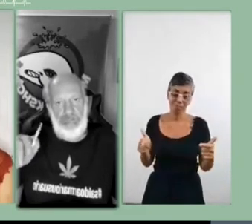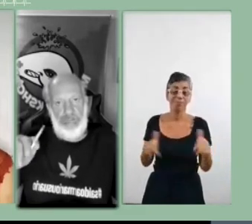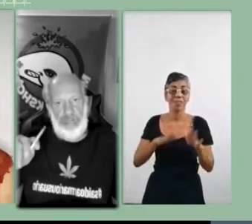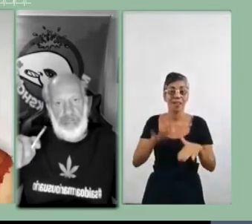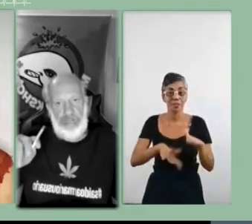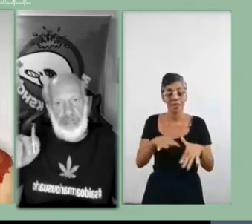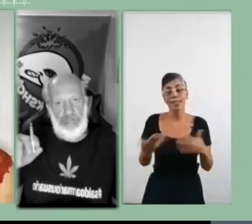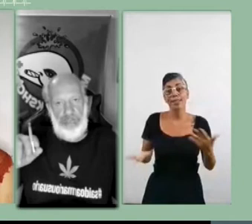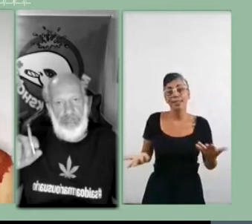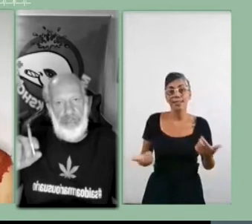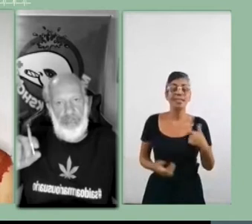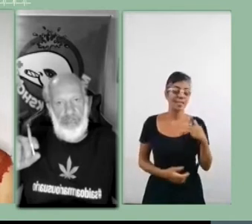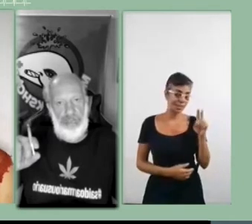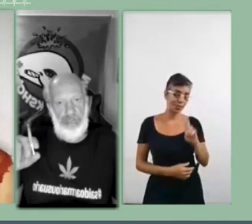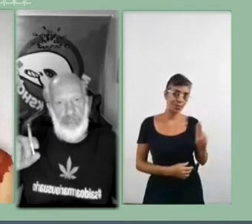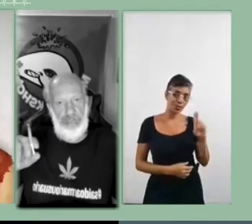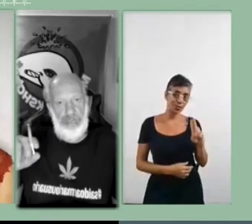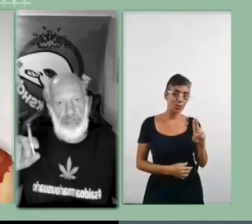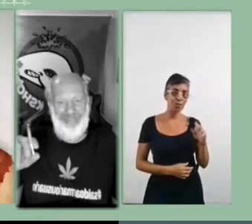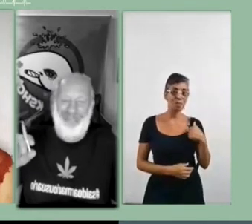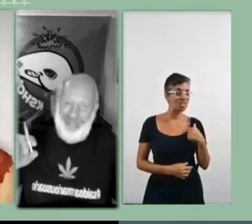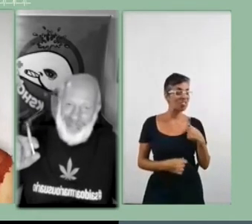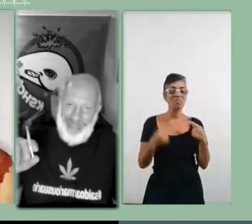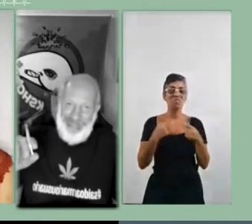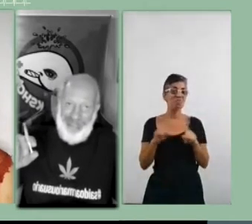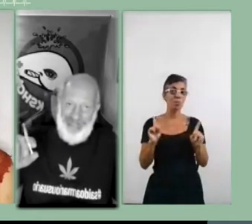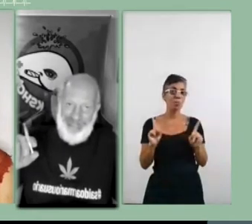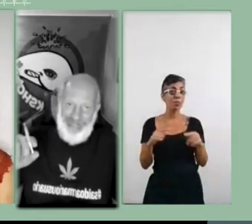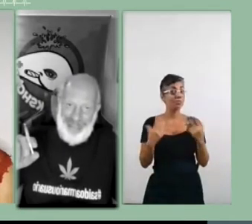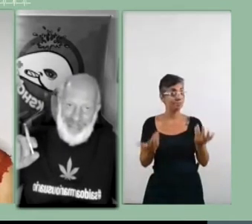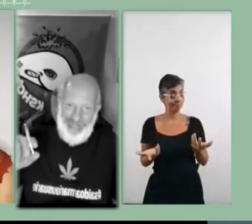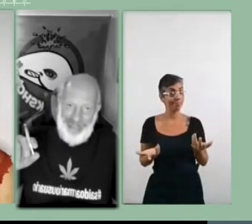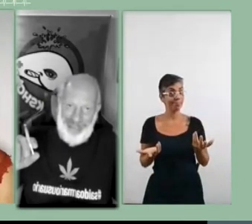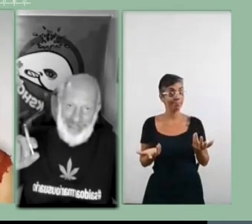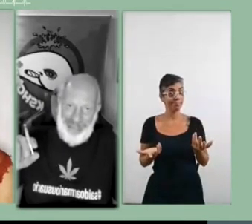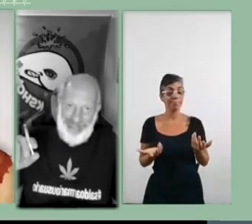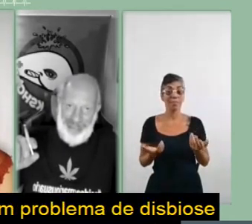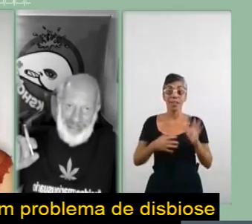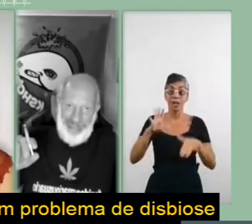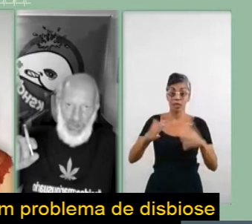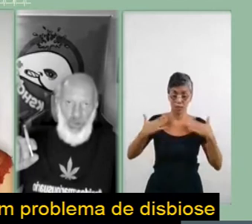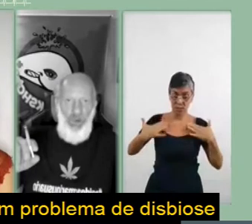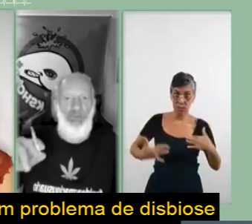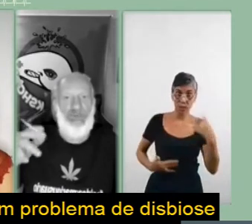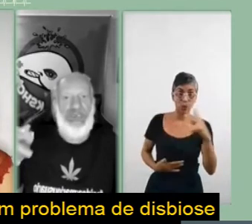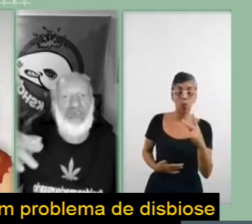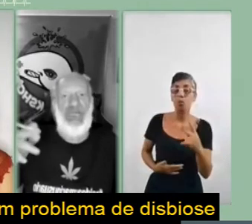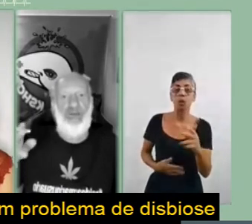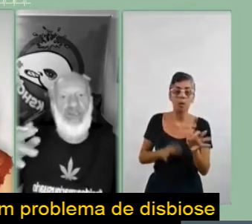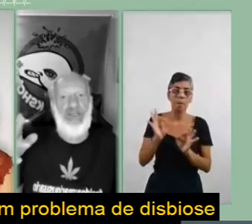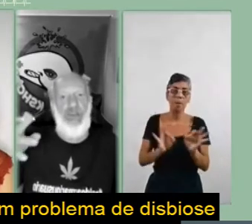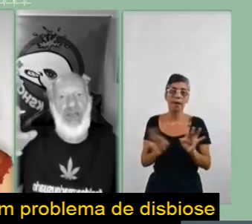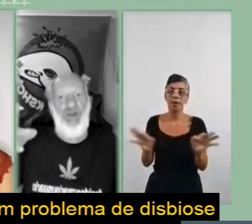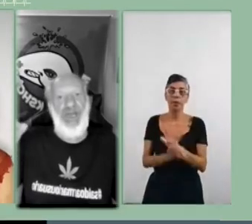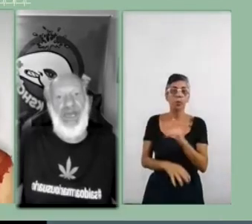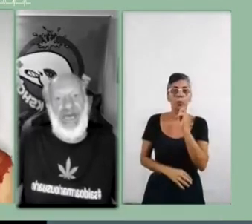eu uso maconha, mas não dá certo comigo. Então, assim, às vezes o seu corpo não está preparado para isso. Às vezes você tem um problema de desbiose. Ou você